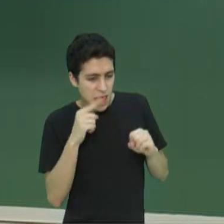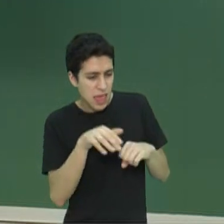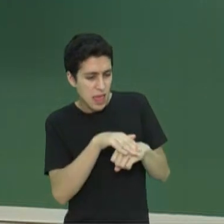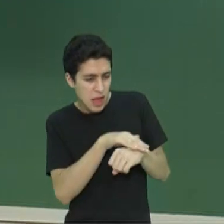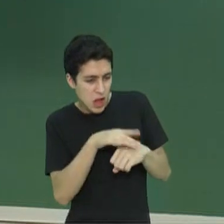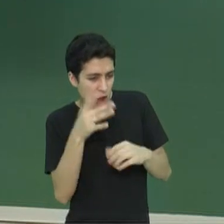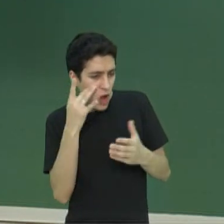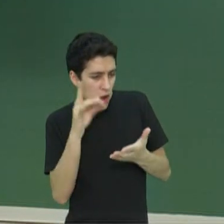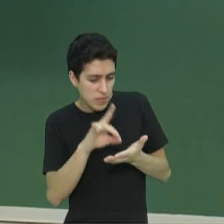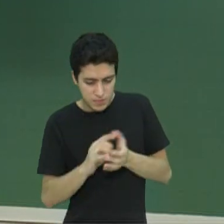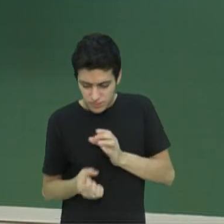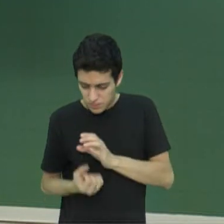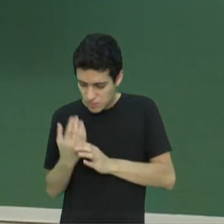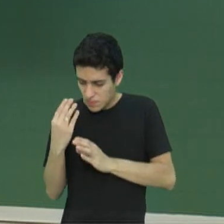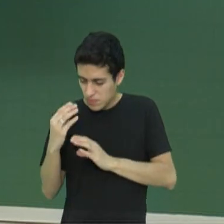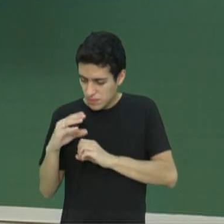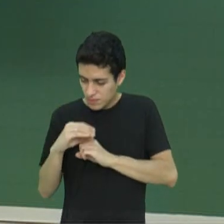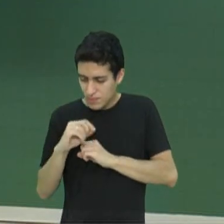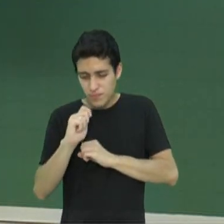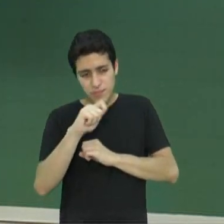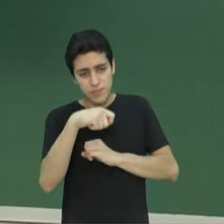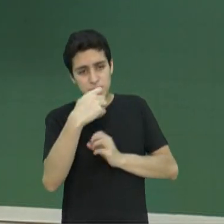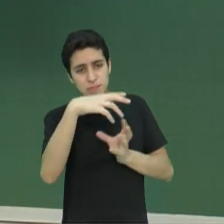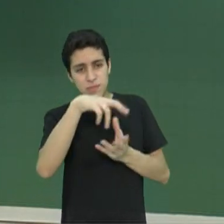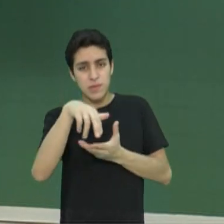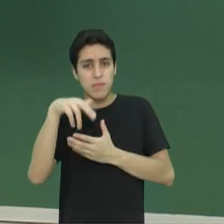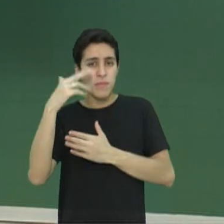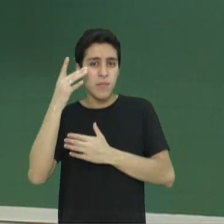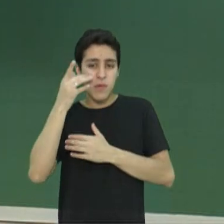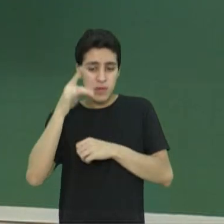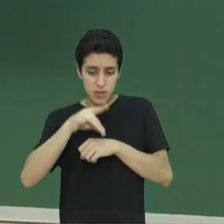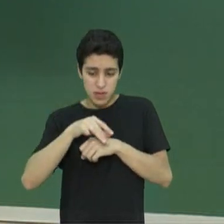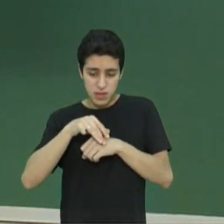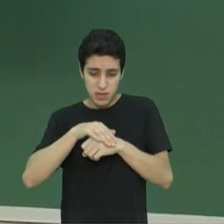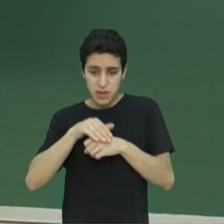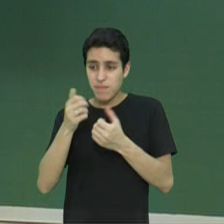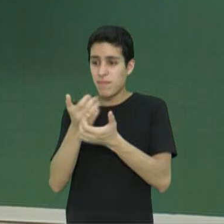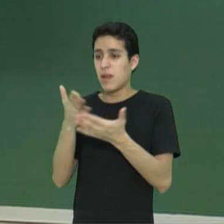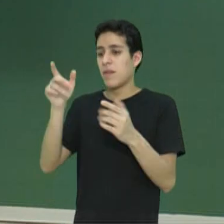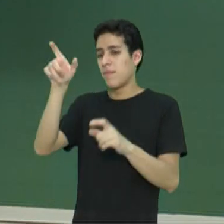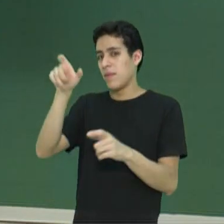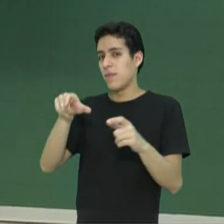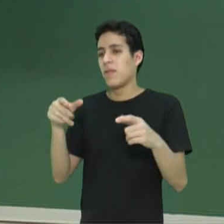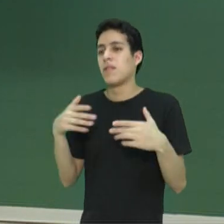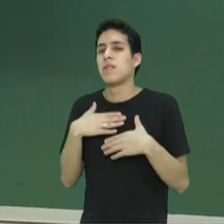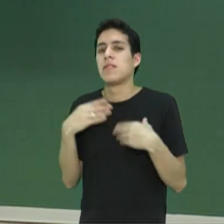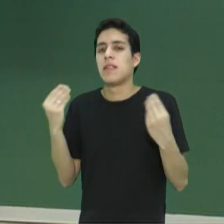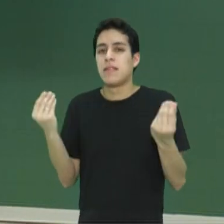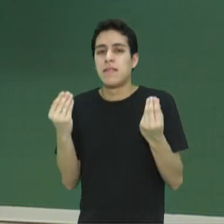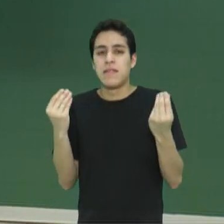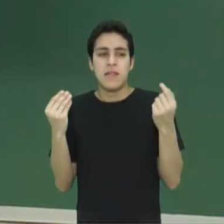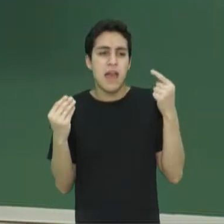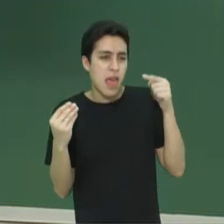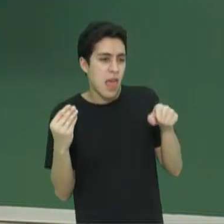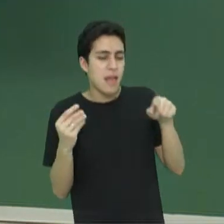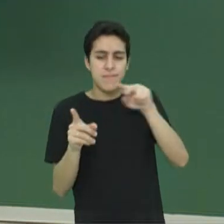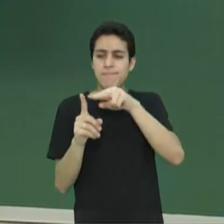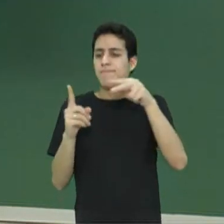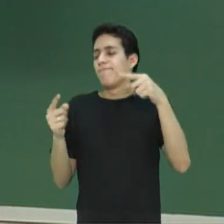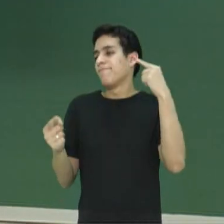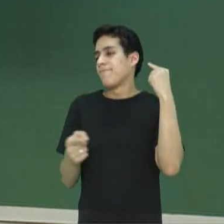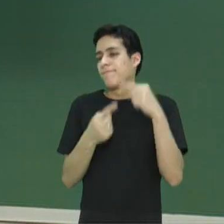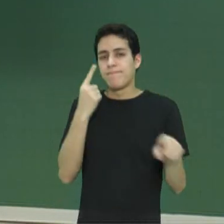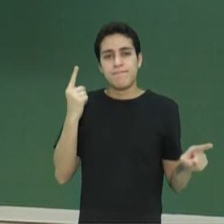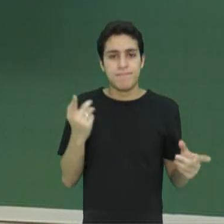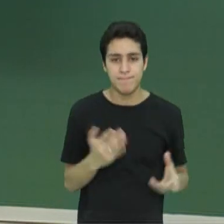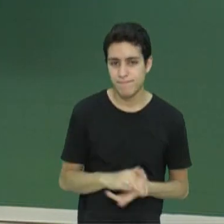conhecimento sensível do mundo sensível e para o sensível. Puta, aí para o Platão caiu o mundo, né? Literalmente.